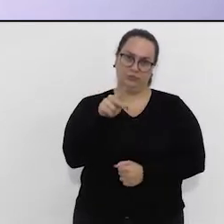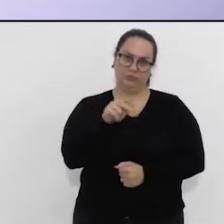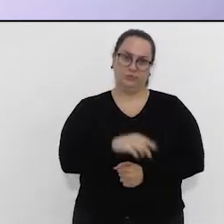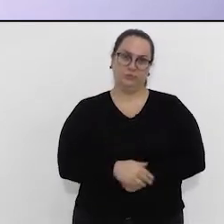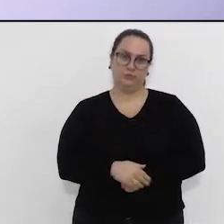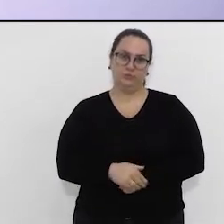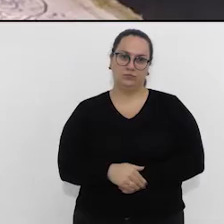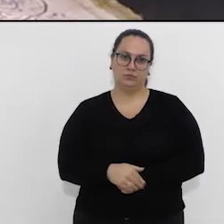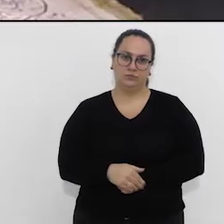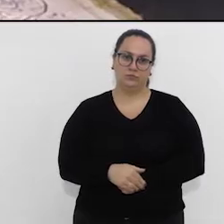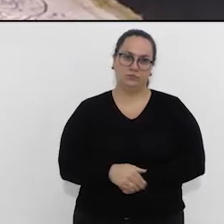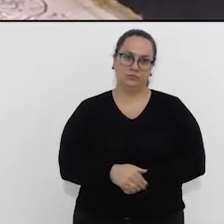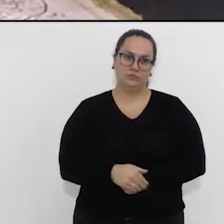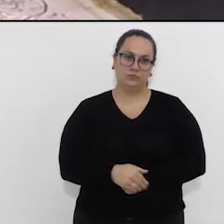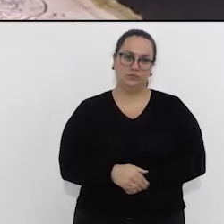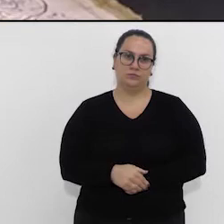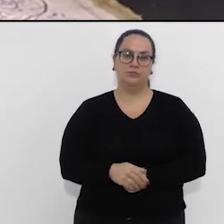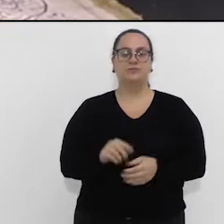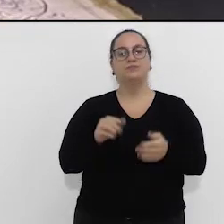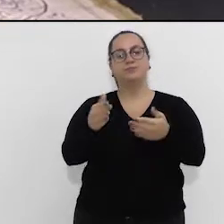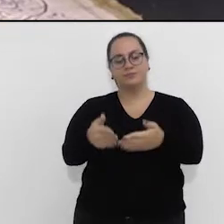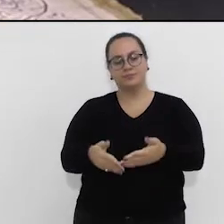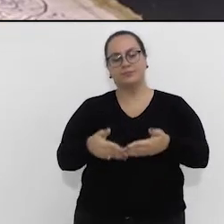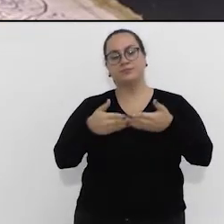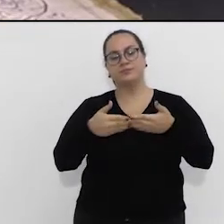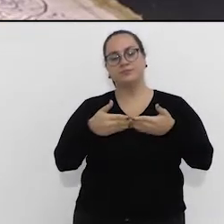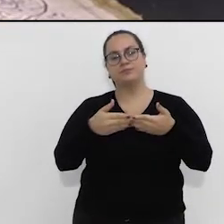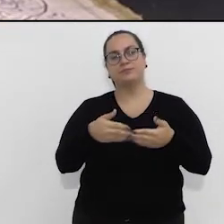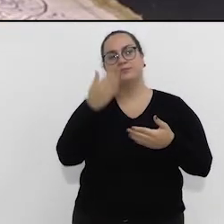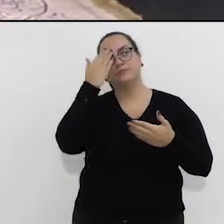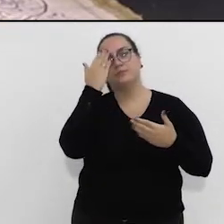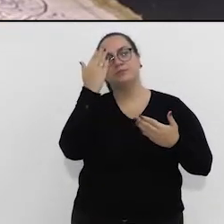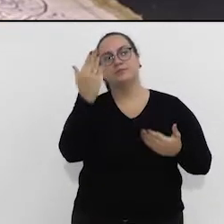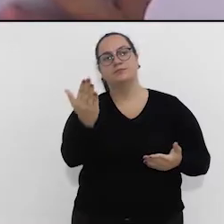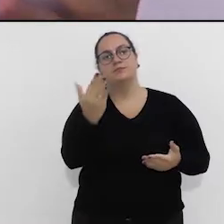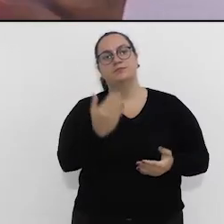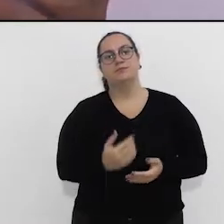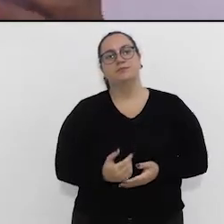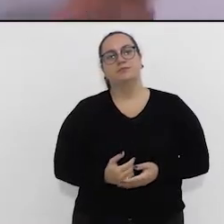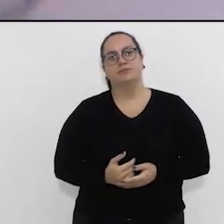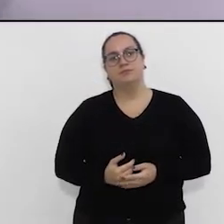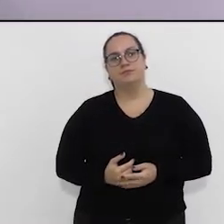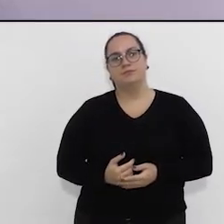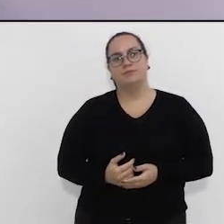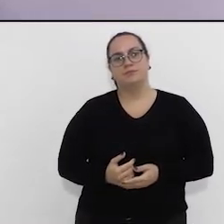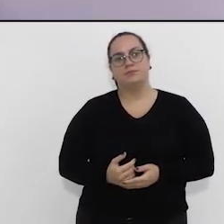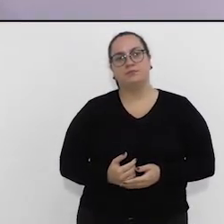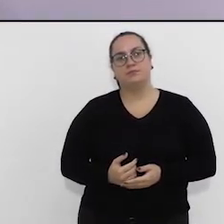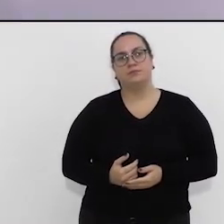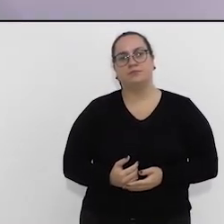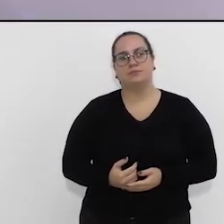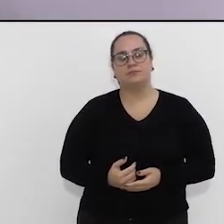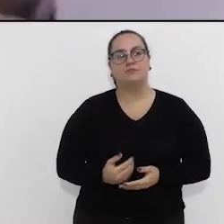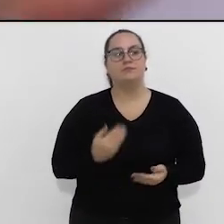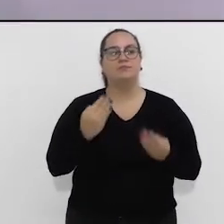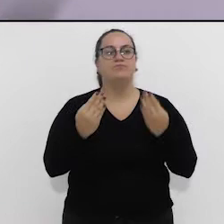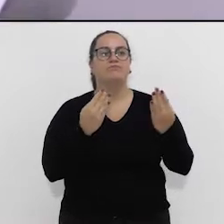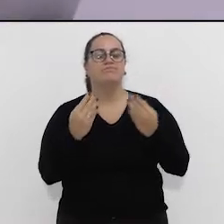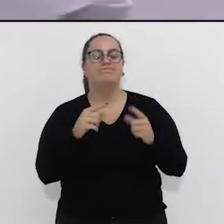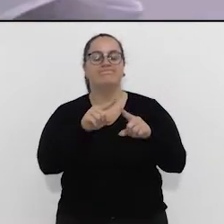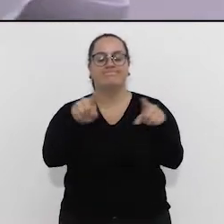infraestrutura candidato seja bem-vindo prazer tê-lo aqui conosco com relação à